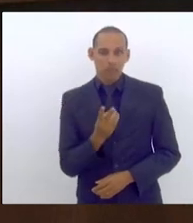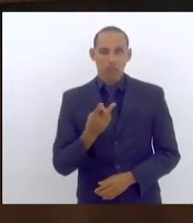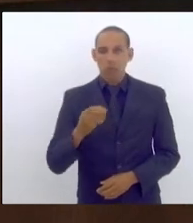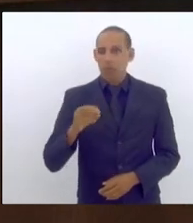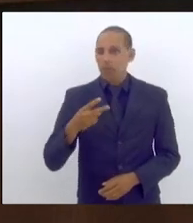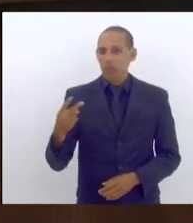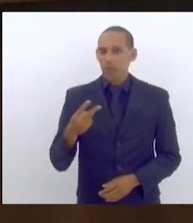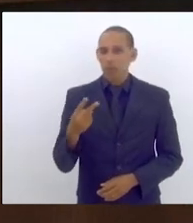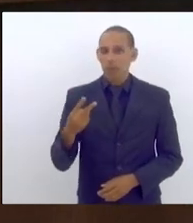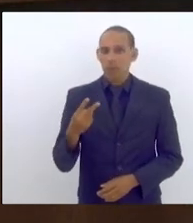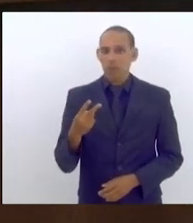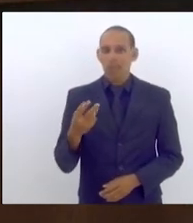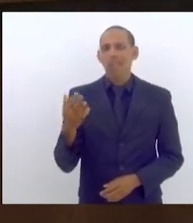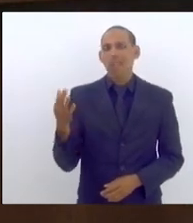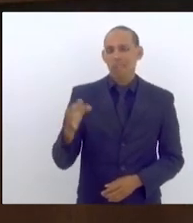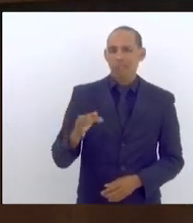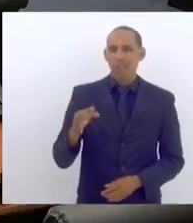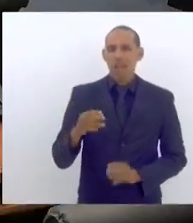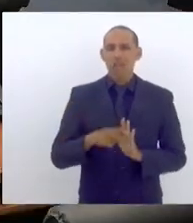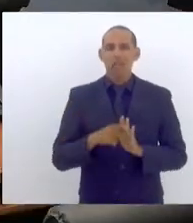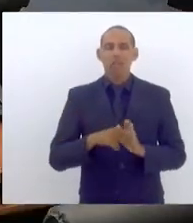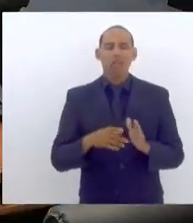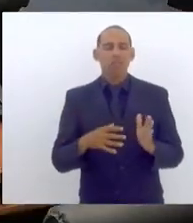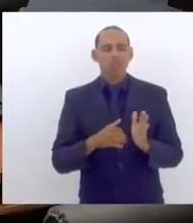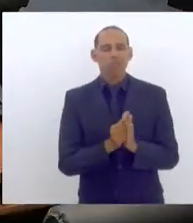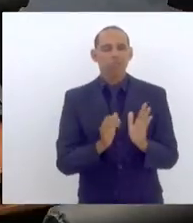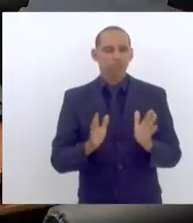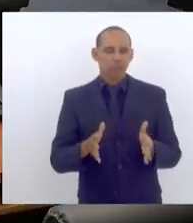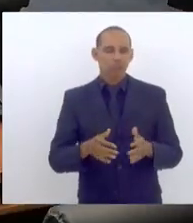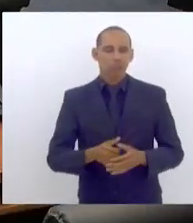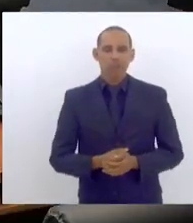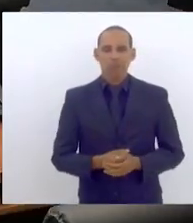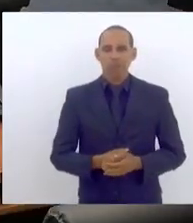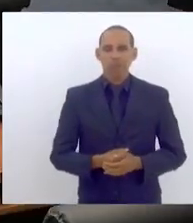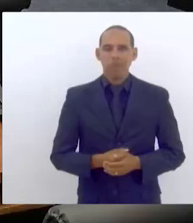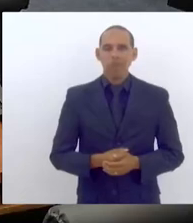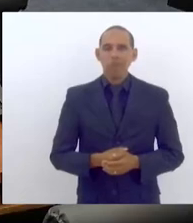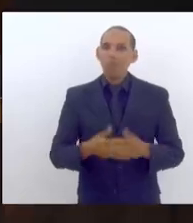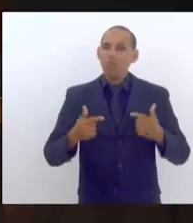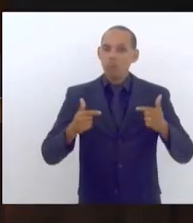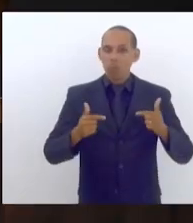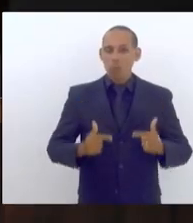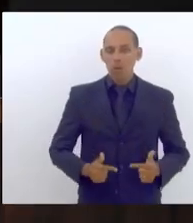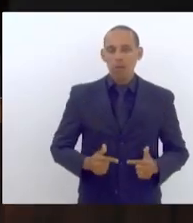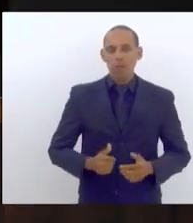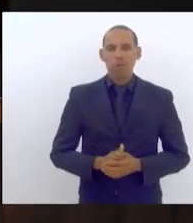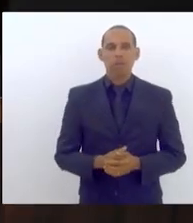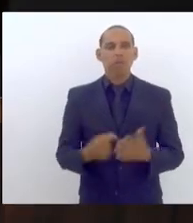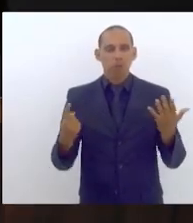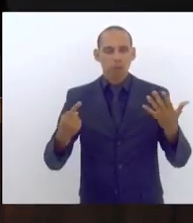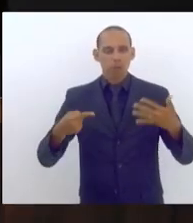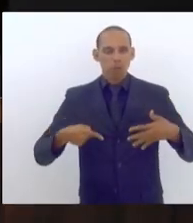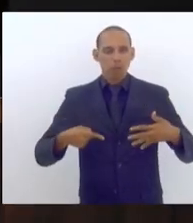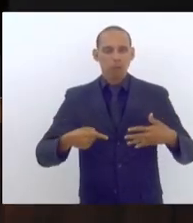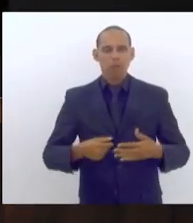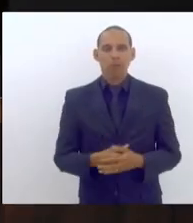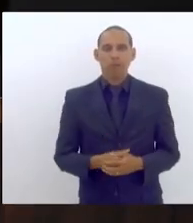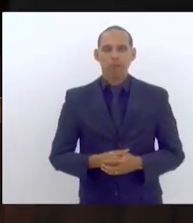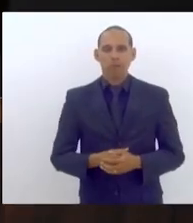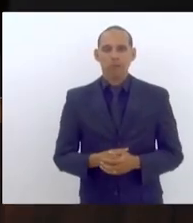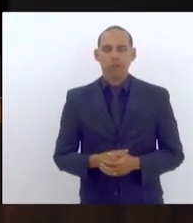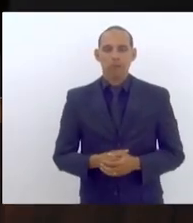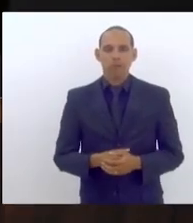1637-2022, o décimo projeto da pauta, por favor. Está consignado a abstenção da bancada do PSOL.